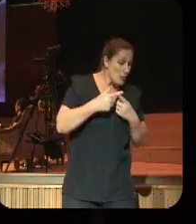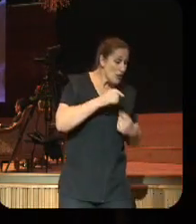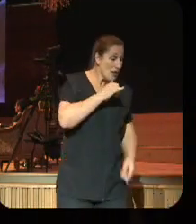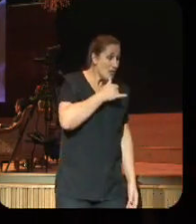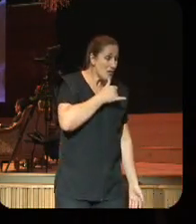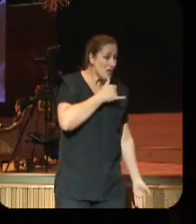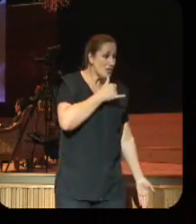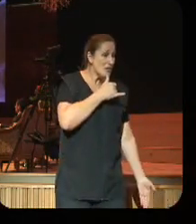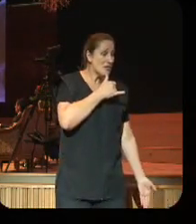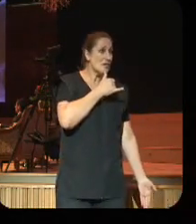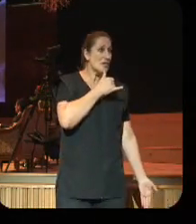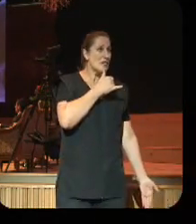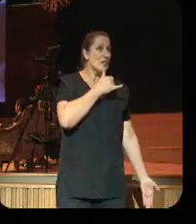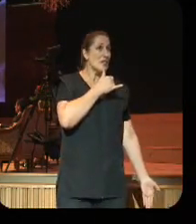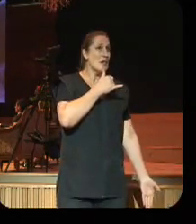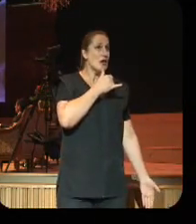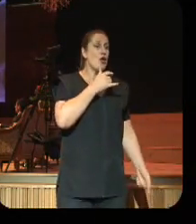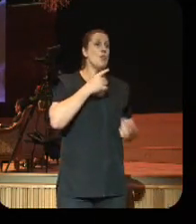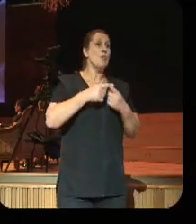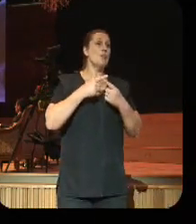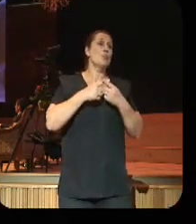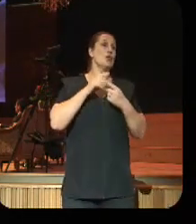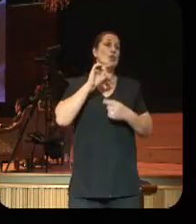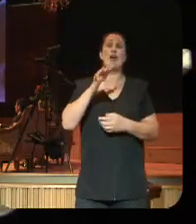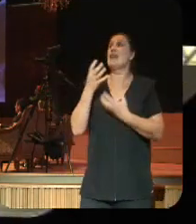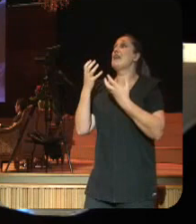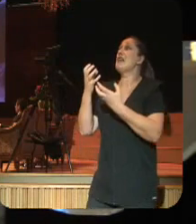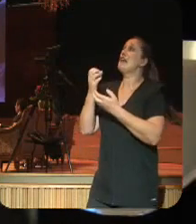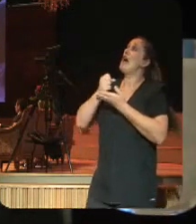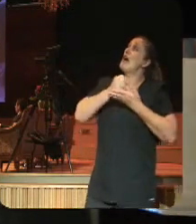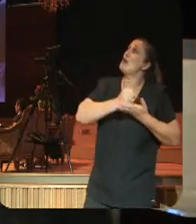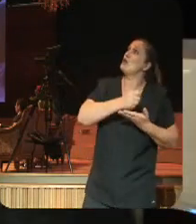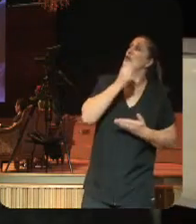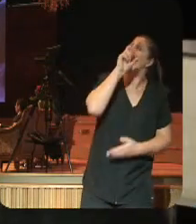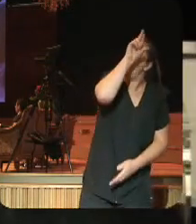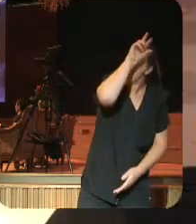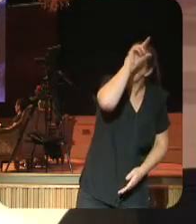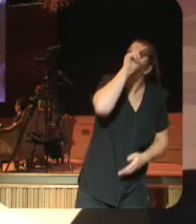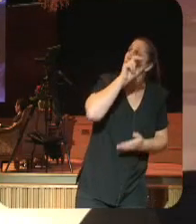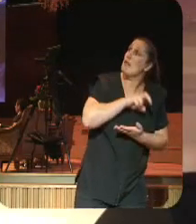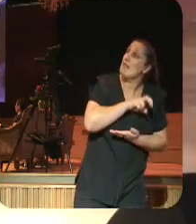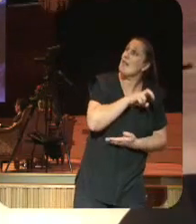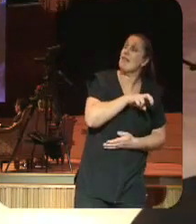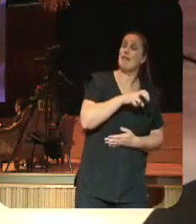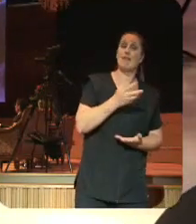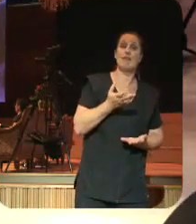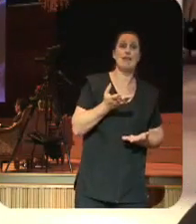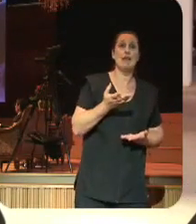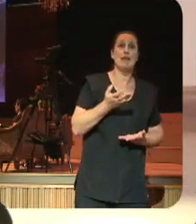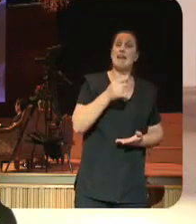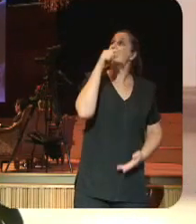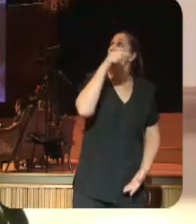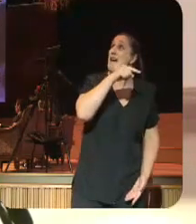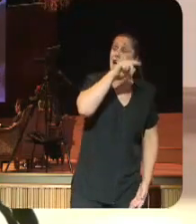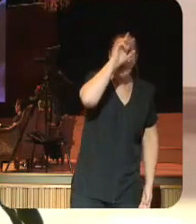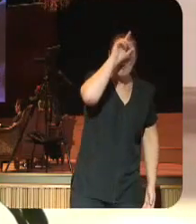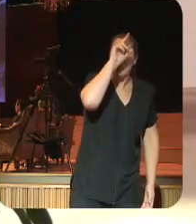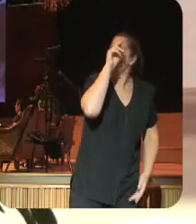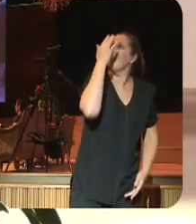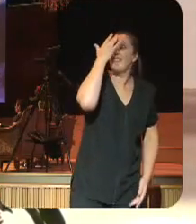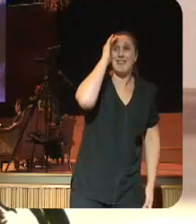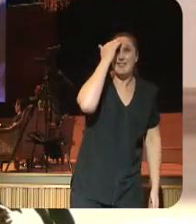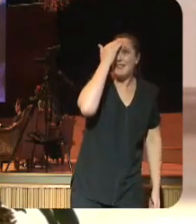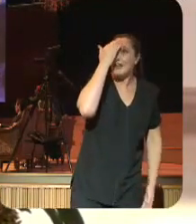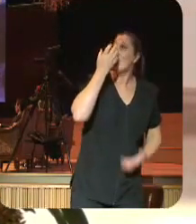está triste? Porque eu só queria ajudar a formiguinha, ela não entendeu,